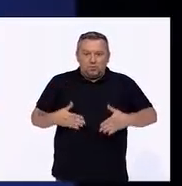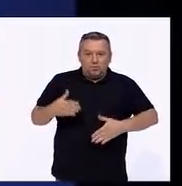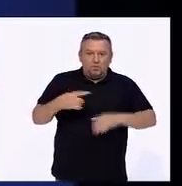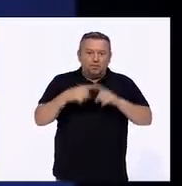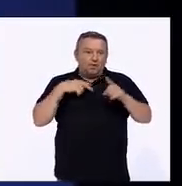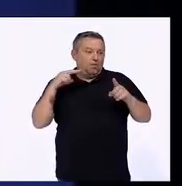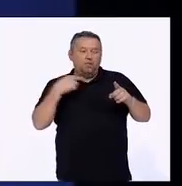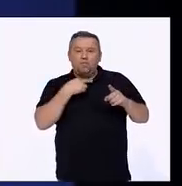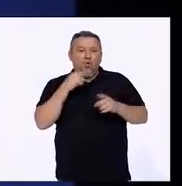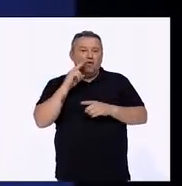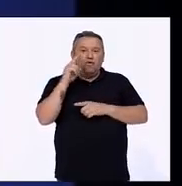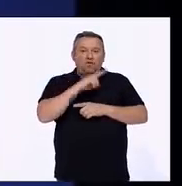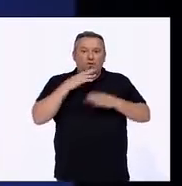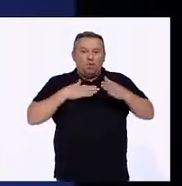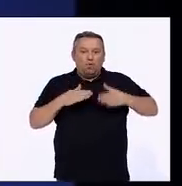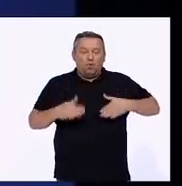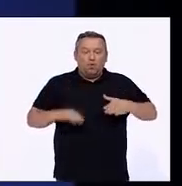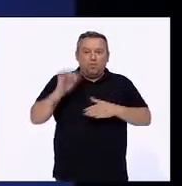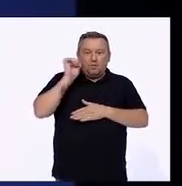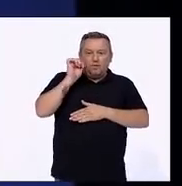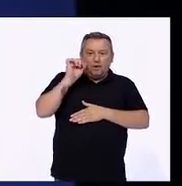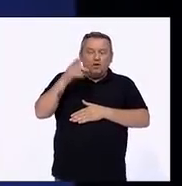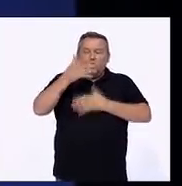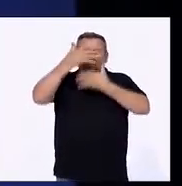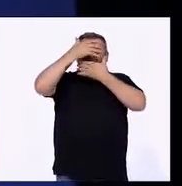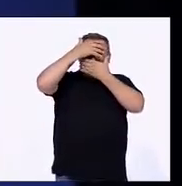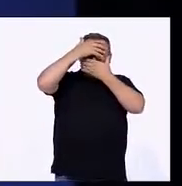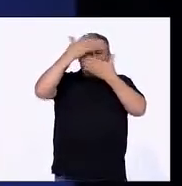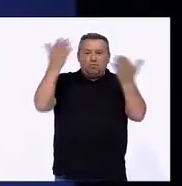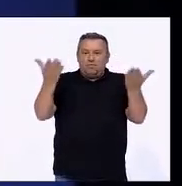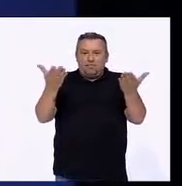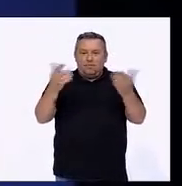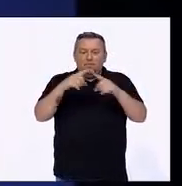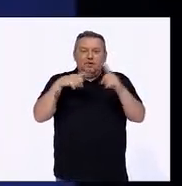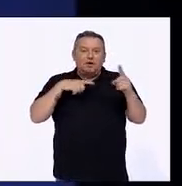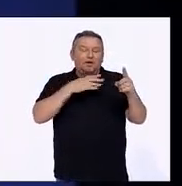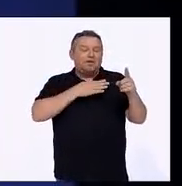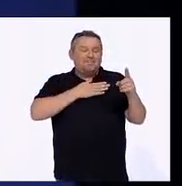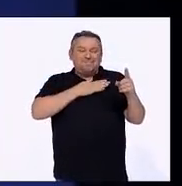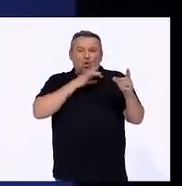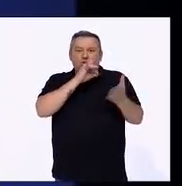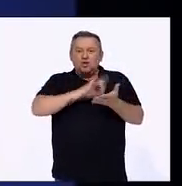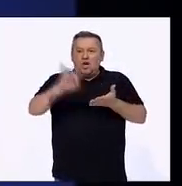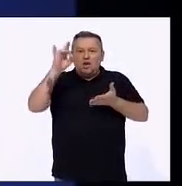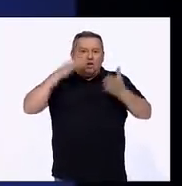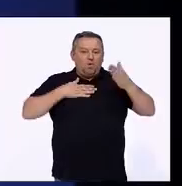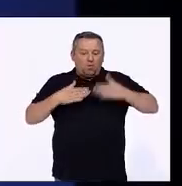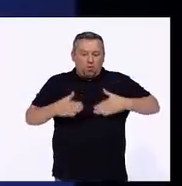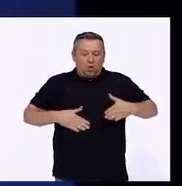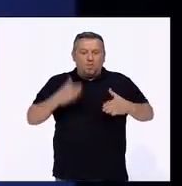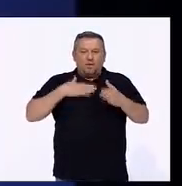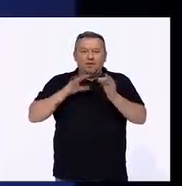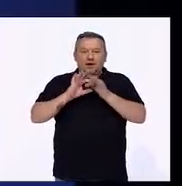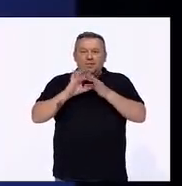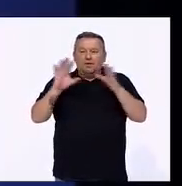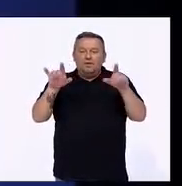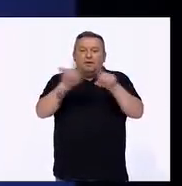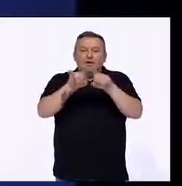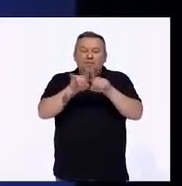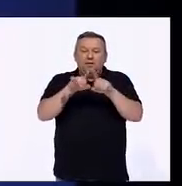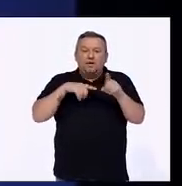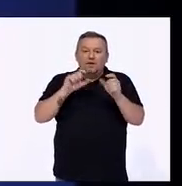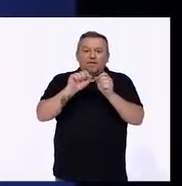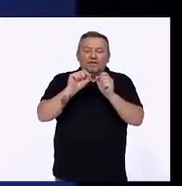corpo de uma mulher, que eles têm que ou tirar o rosto ou inventar um monte de marca, porque eles odeiam os nossos corpos, a nossa liberdade, terminando em